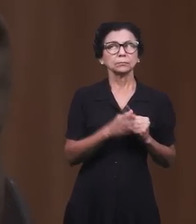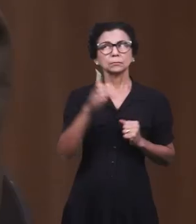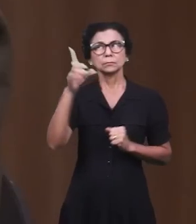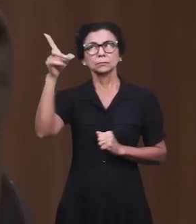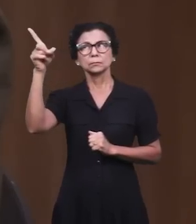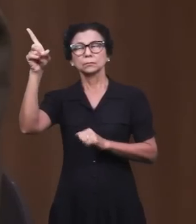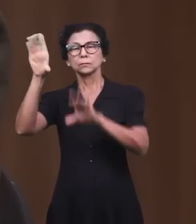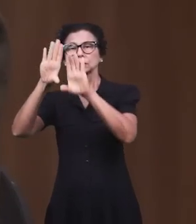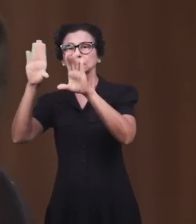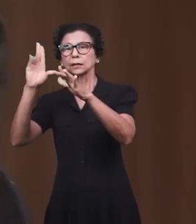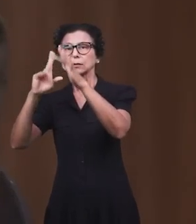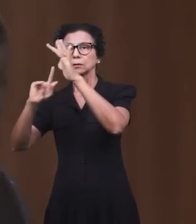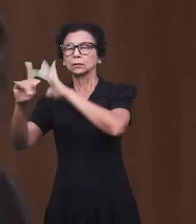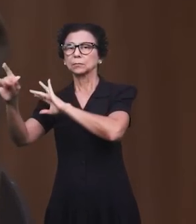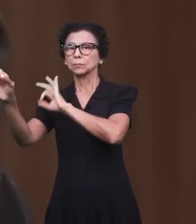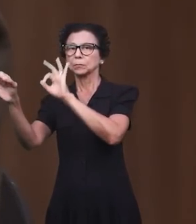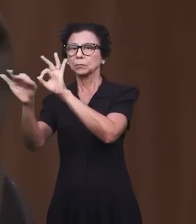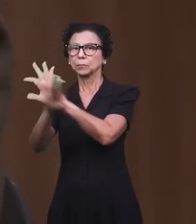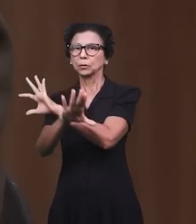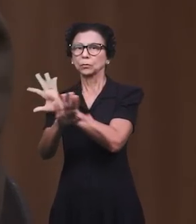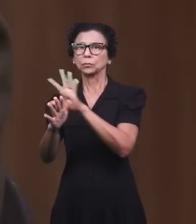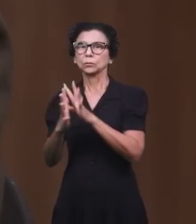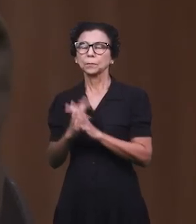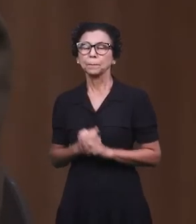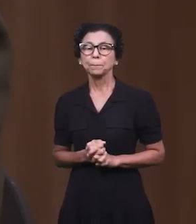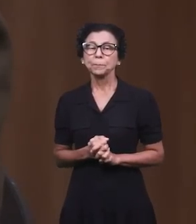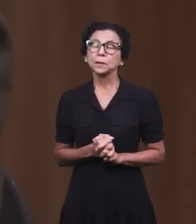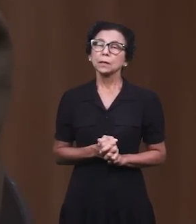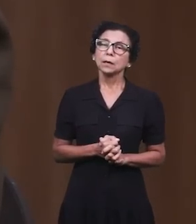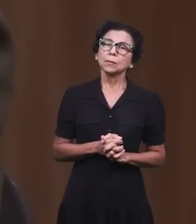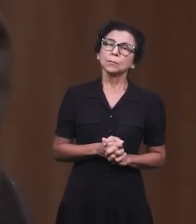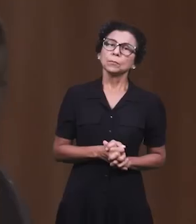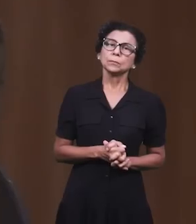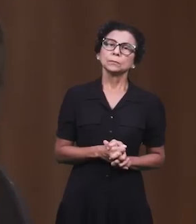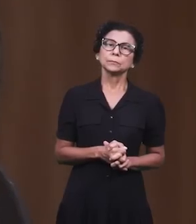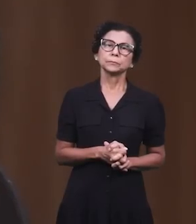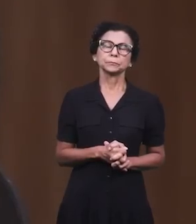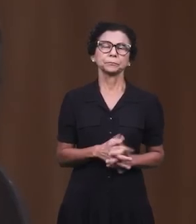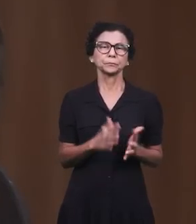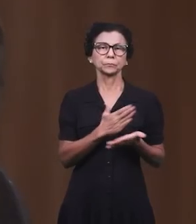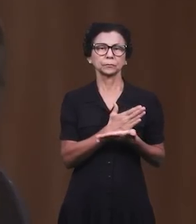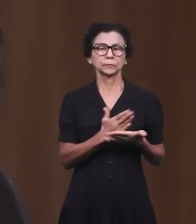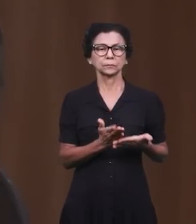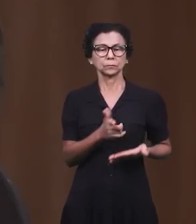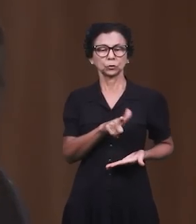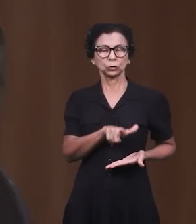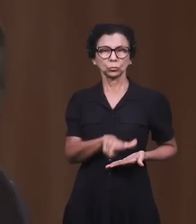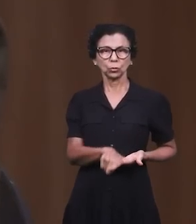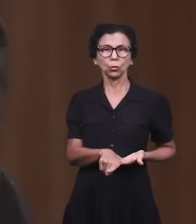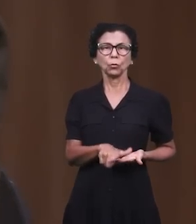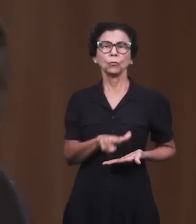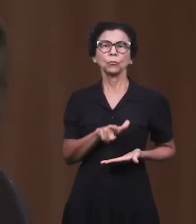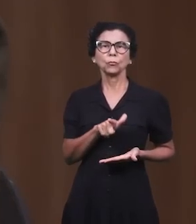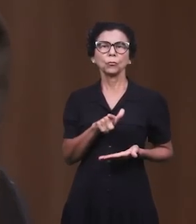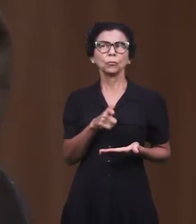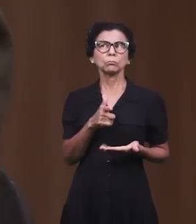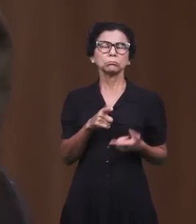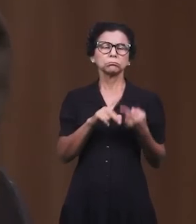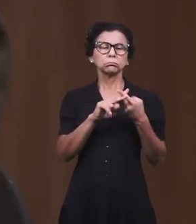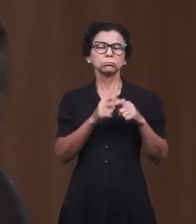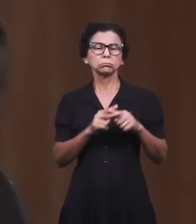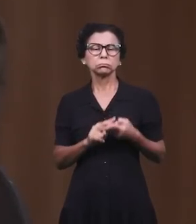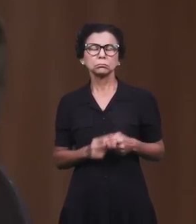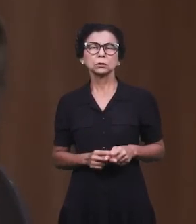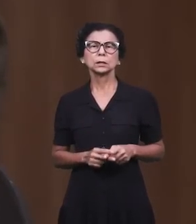eternidade. Mas num processo de reconstrução você faz algumas mudanças. Qual foi a grande mudança que Deus fez nesse processo de reconstrução?